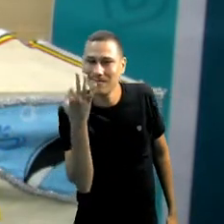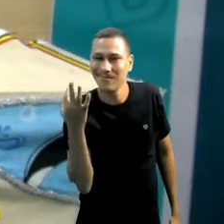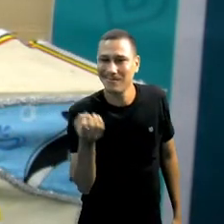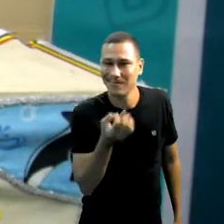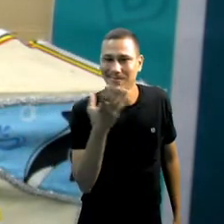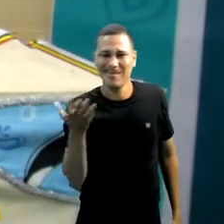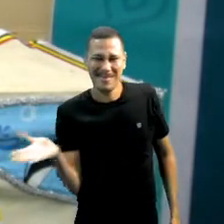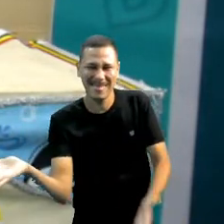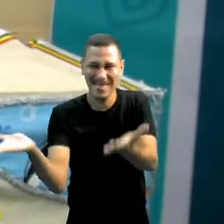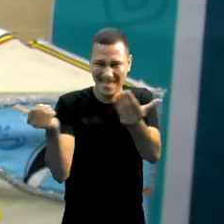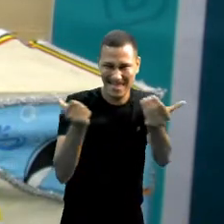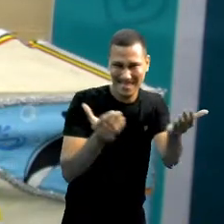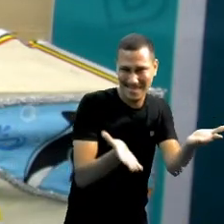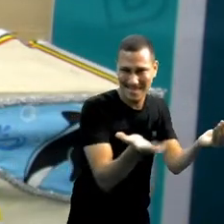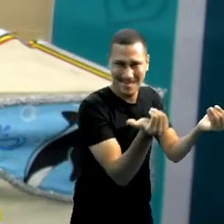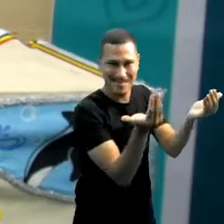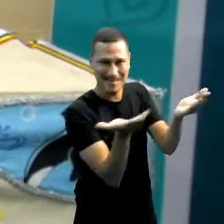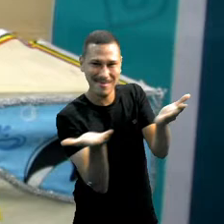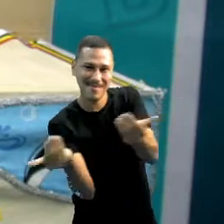Vamos lá.